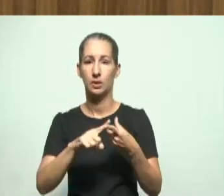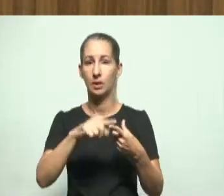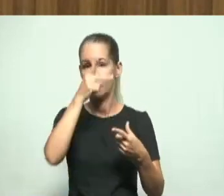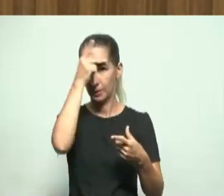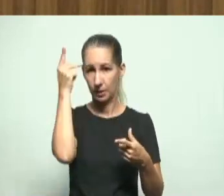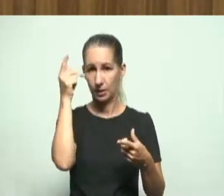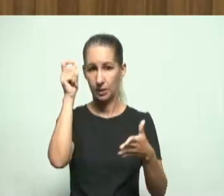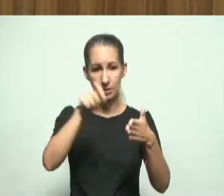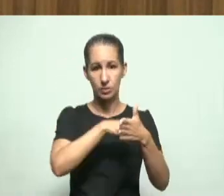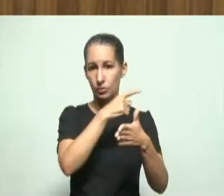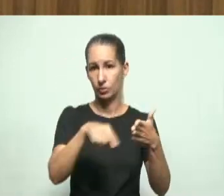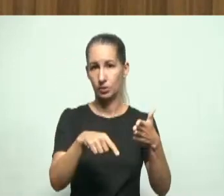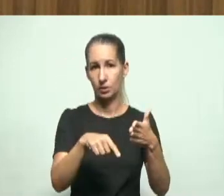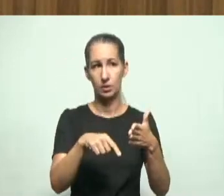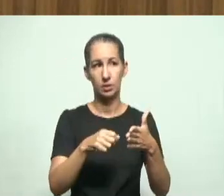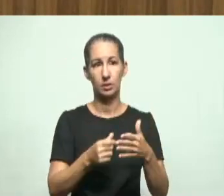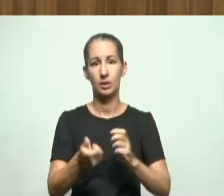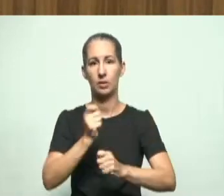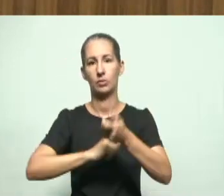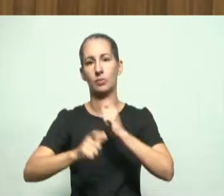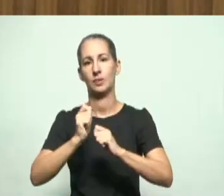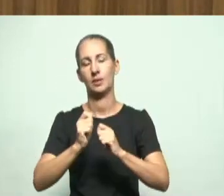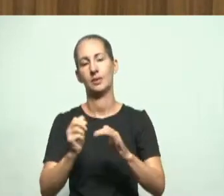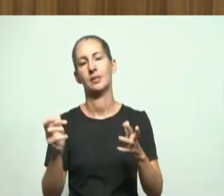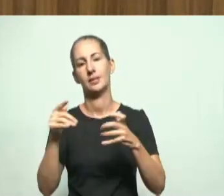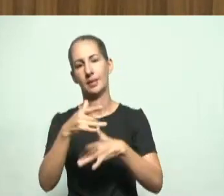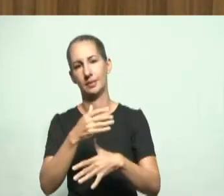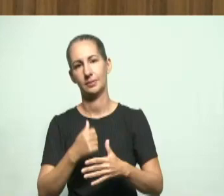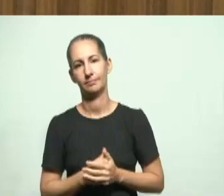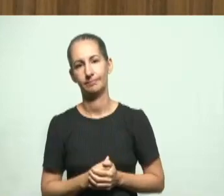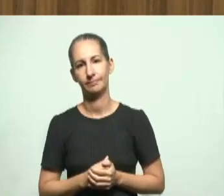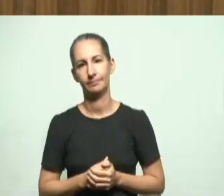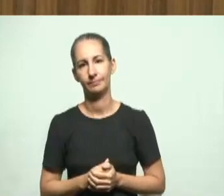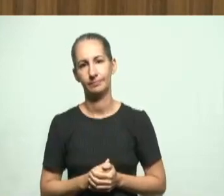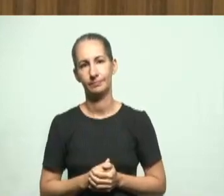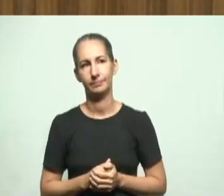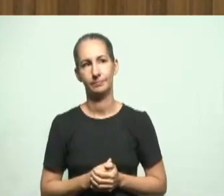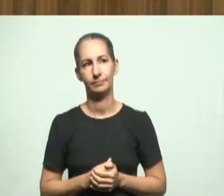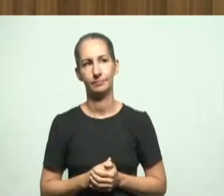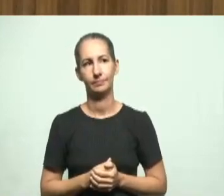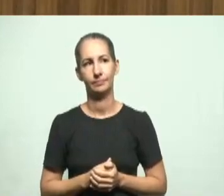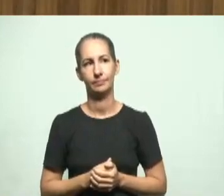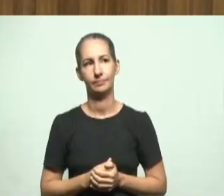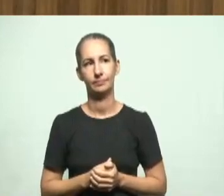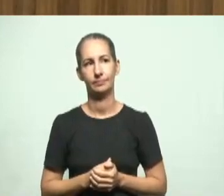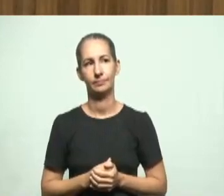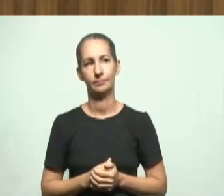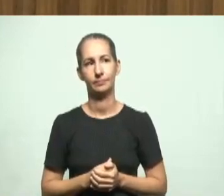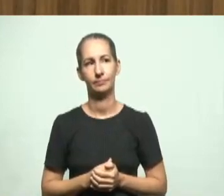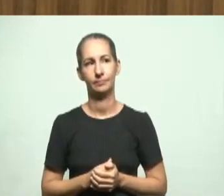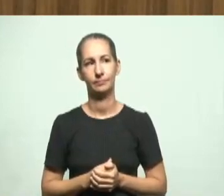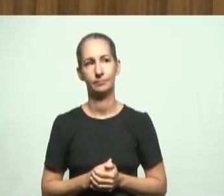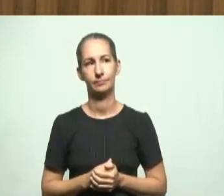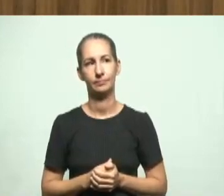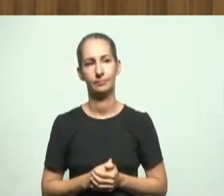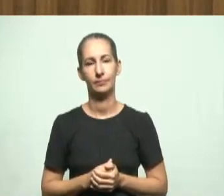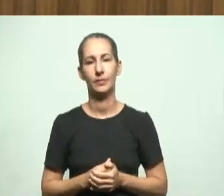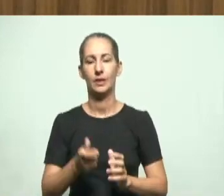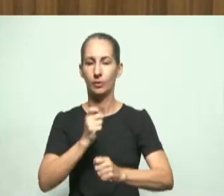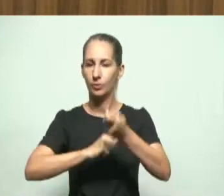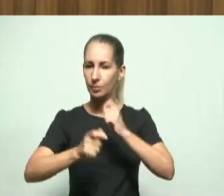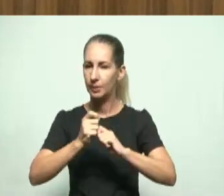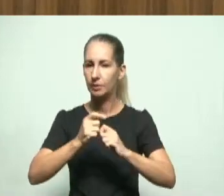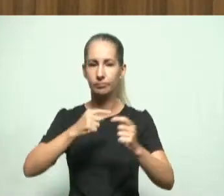de ser descontado. Esse dinheiro foi empregado na economia da cidade. Foi empregado. Então, a economia